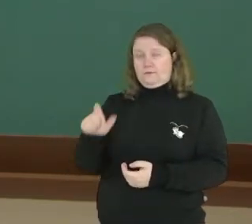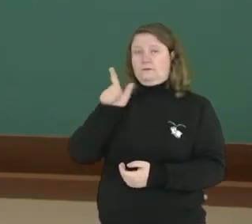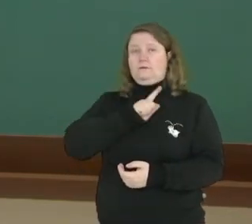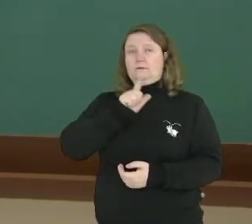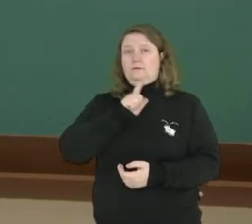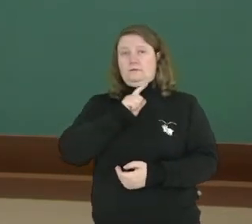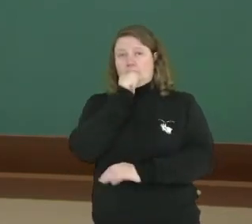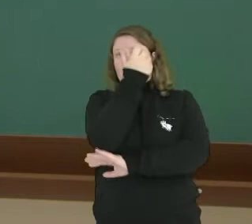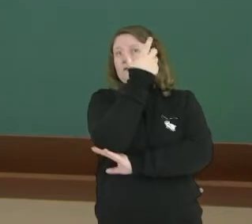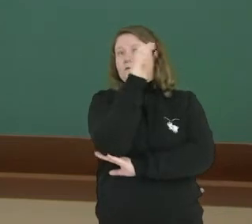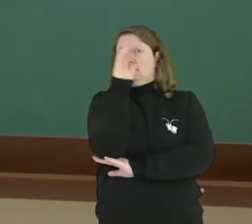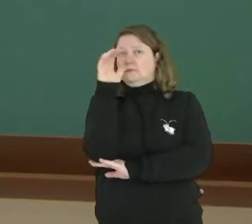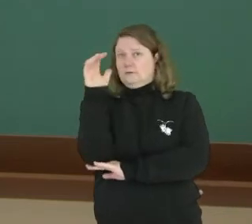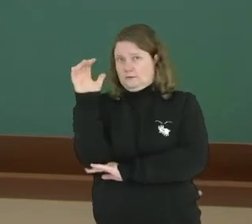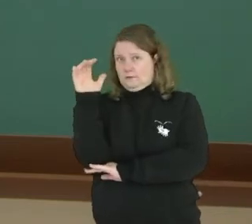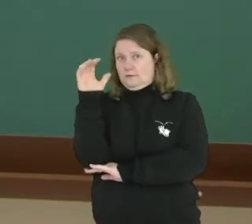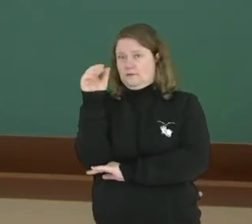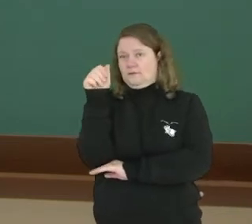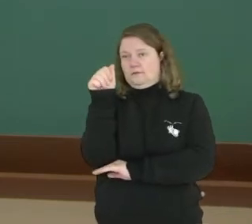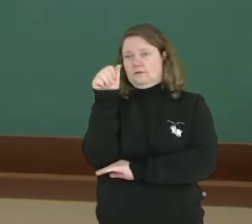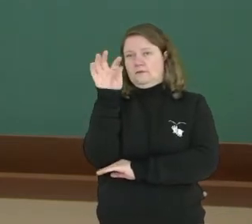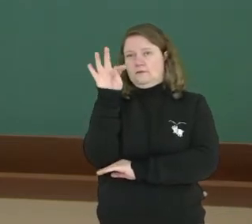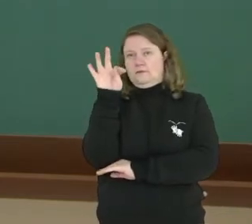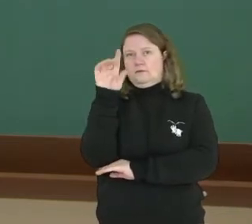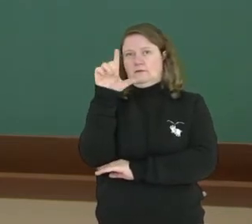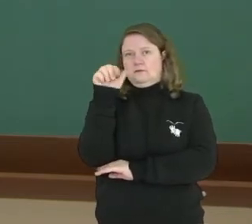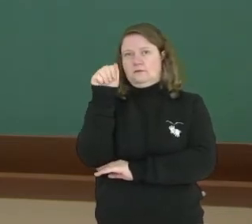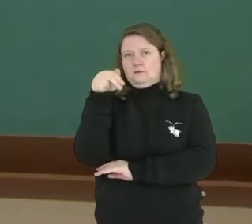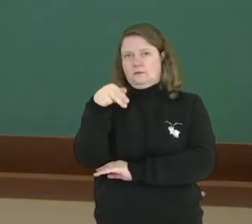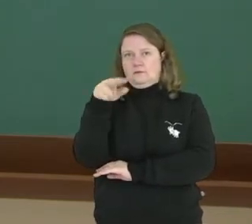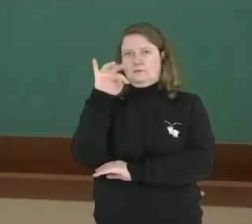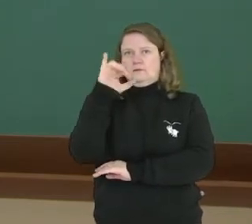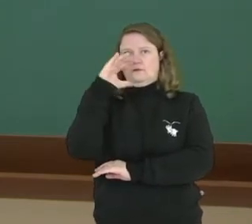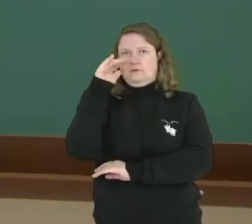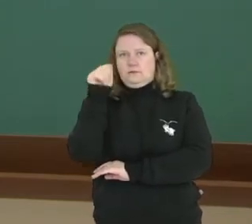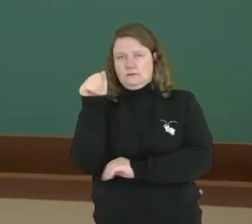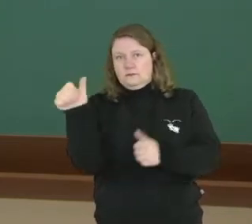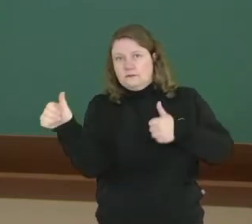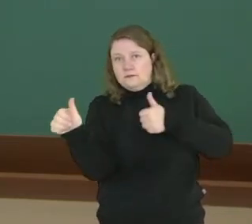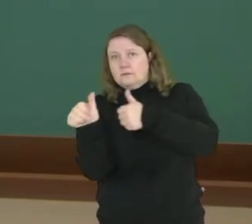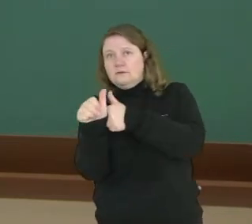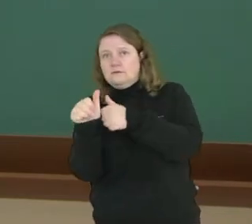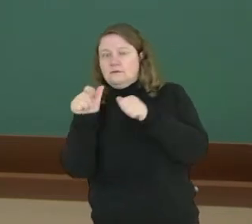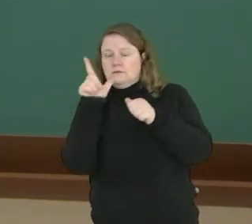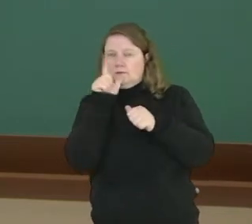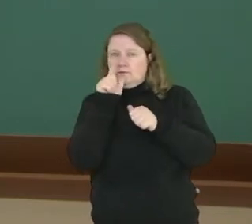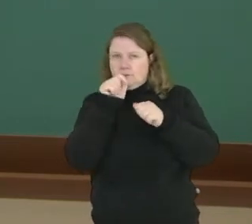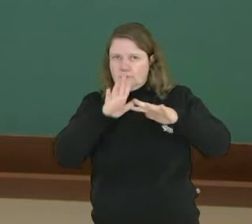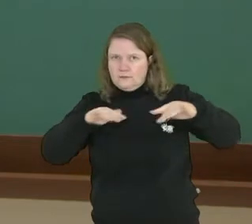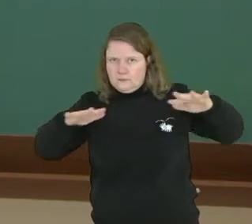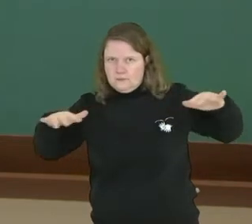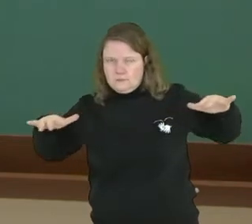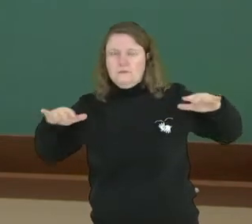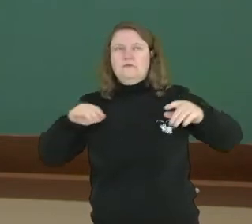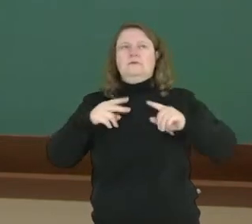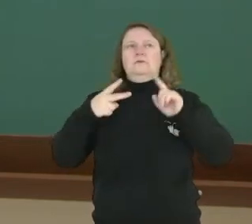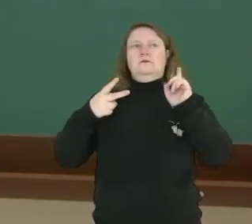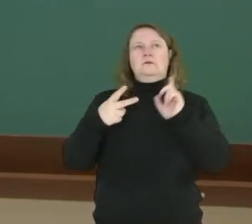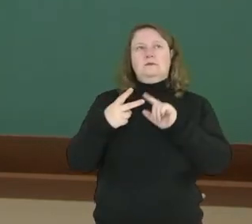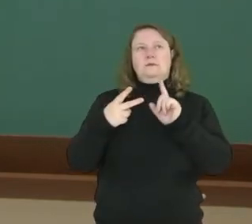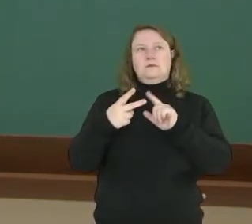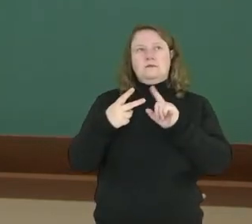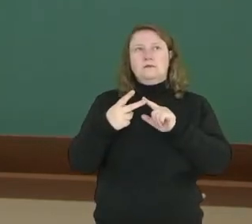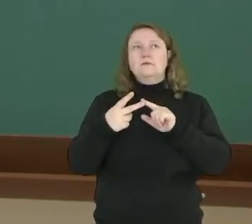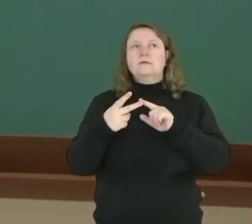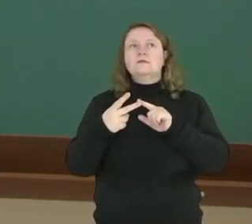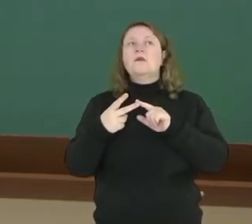Atlântica, que ocupa parte ali da Serra do Mar, a Mata dos Pinhais, nos Planaltos, a Mata de Araucária,